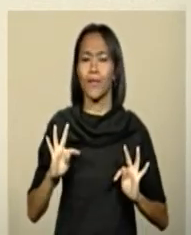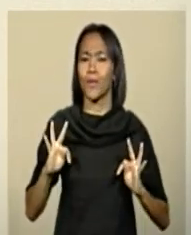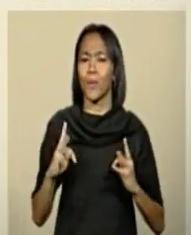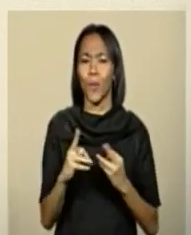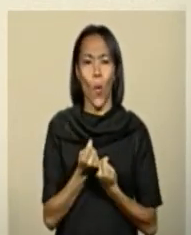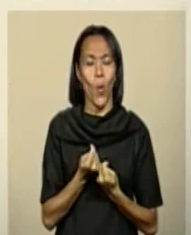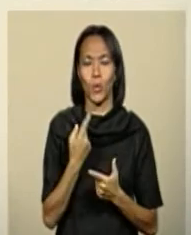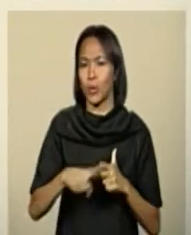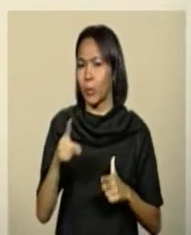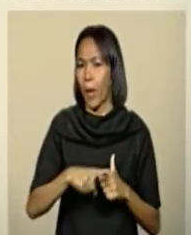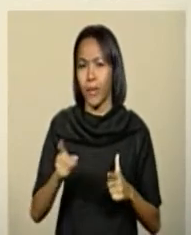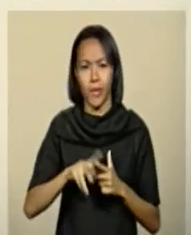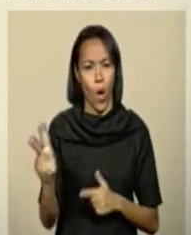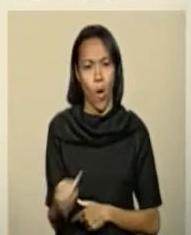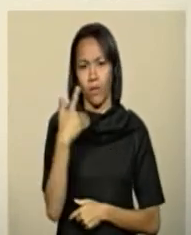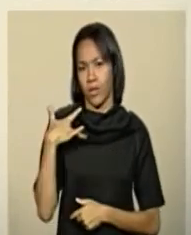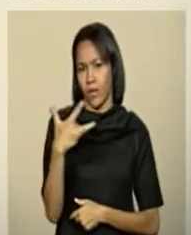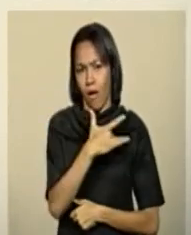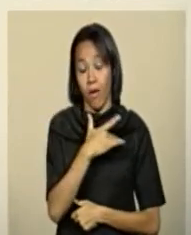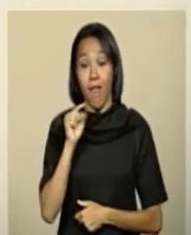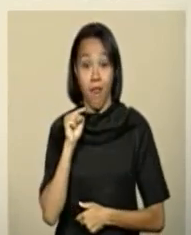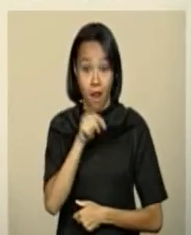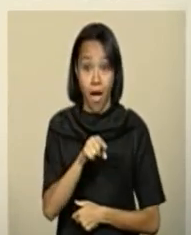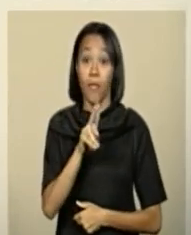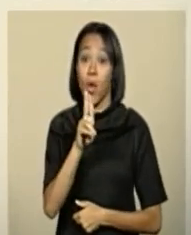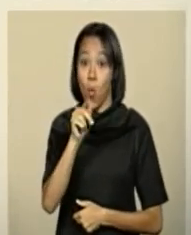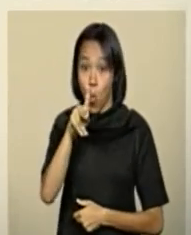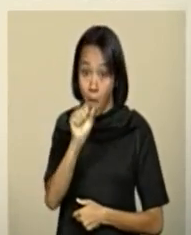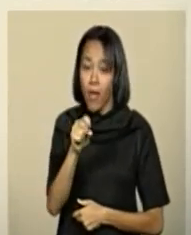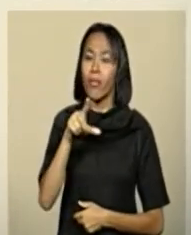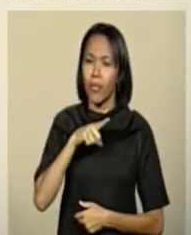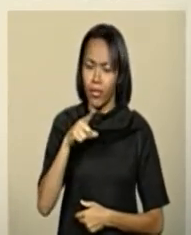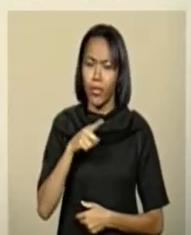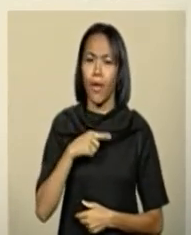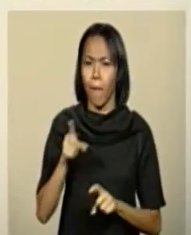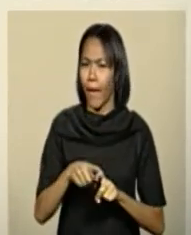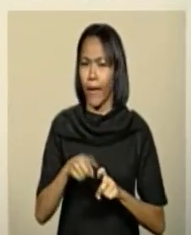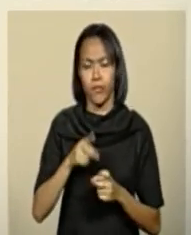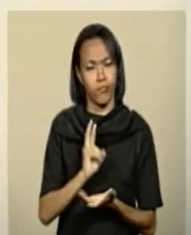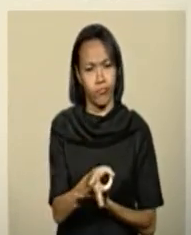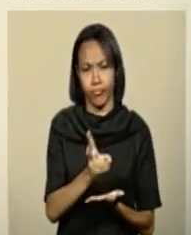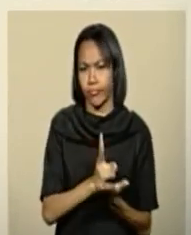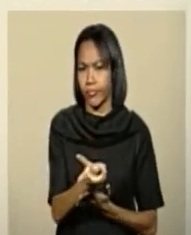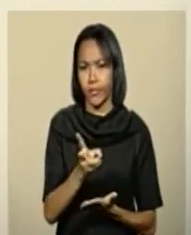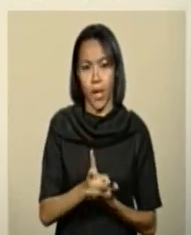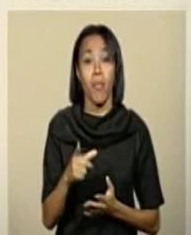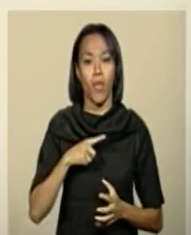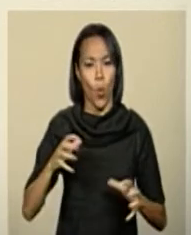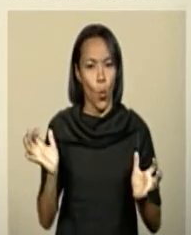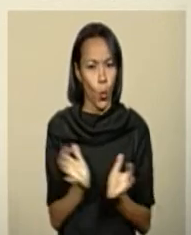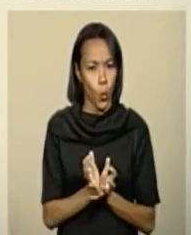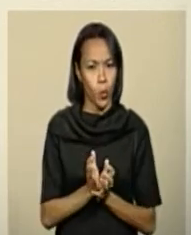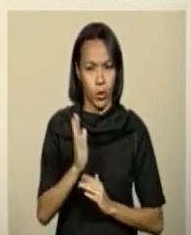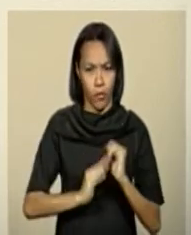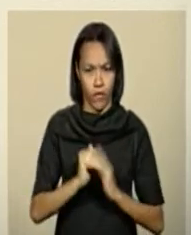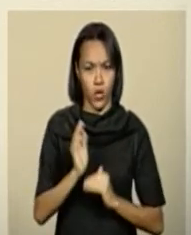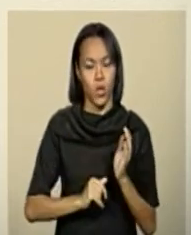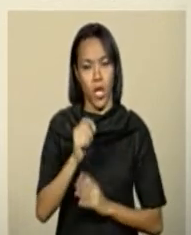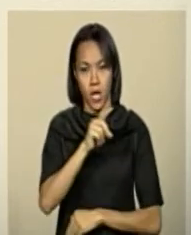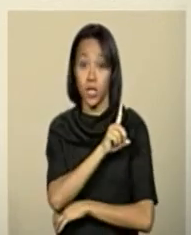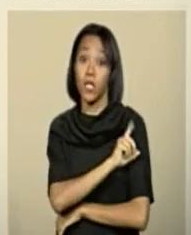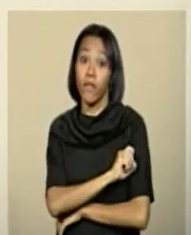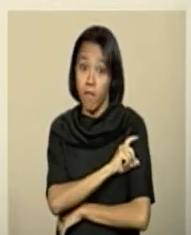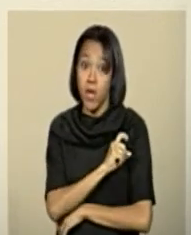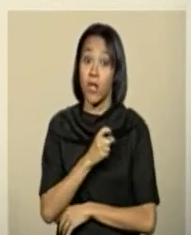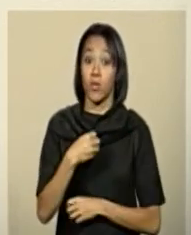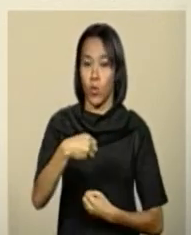todos esses casos, sabe, Luciano? Lá na UPA tem médico durante todo o tempo, além de uma equipe de enfermeiros, com